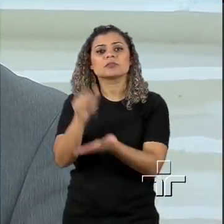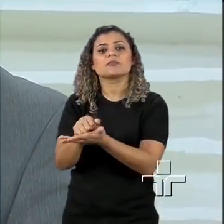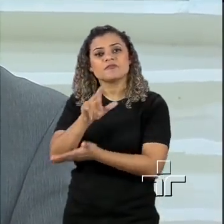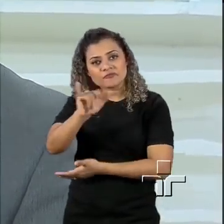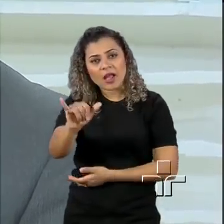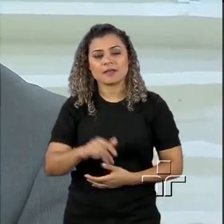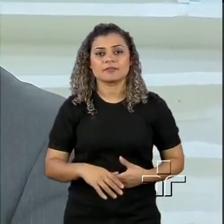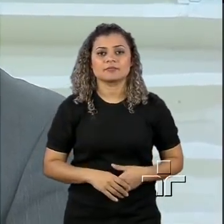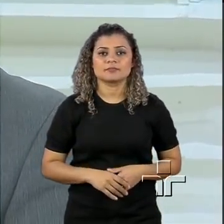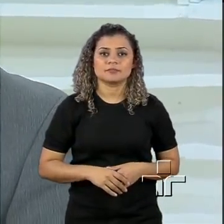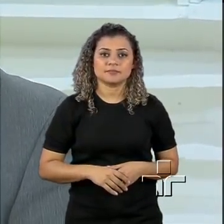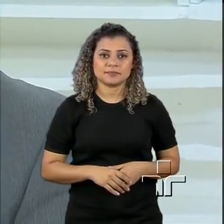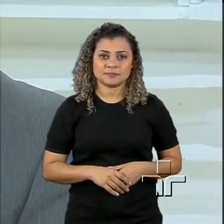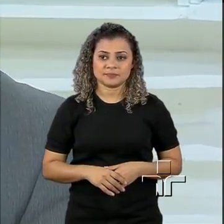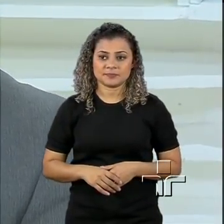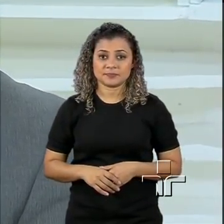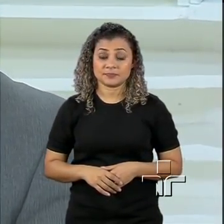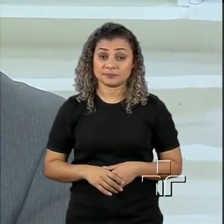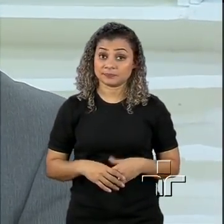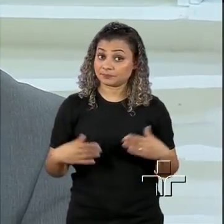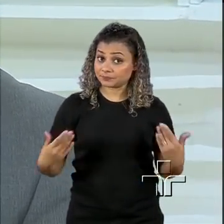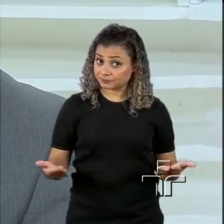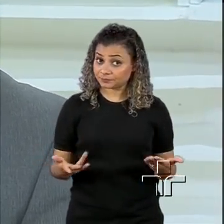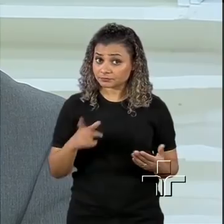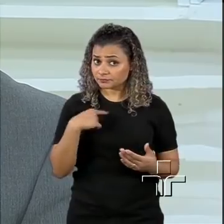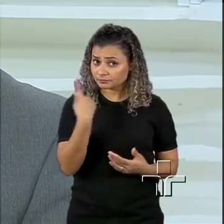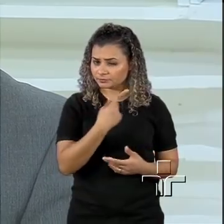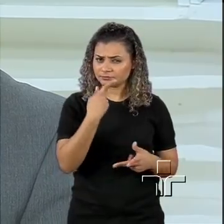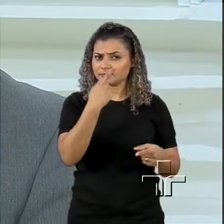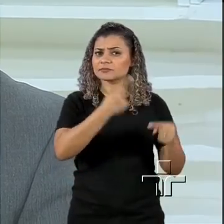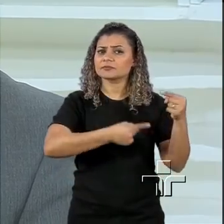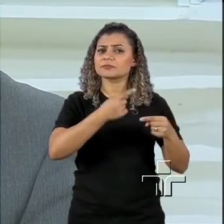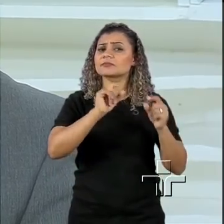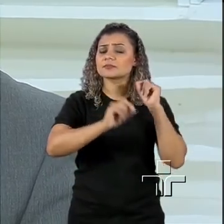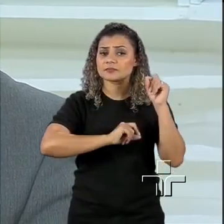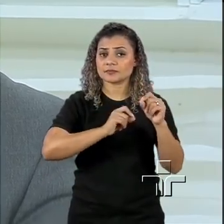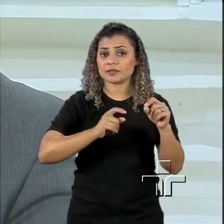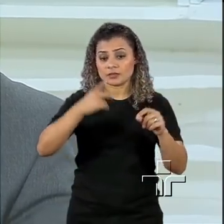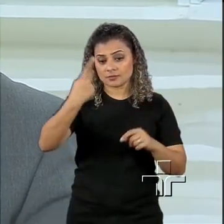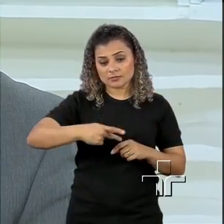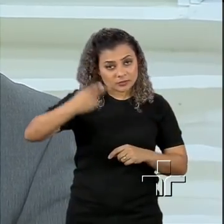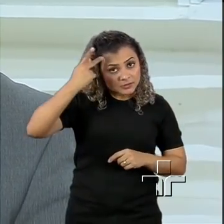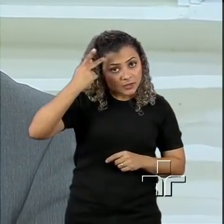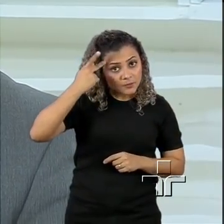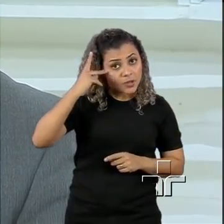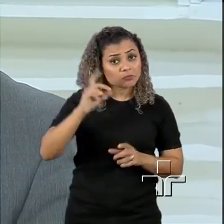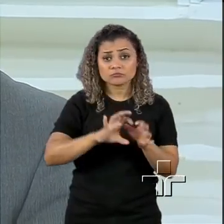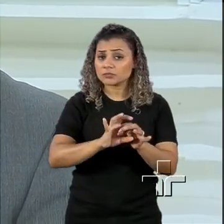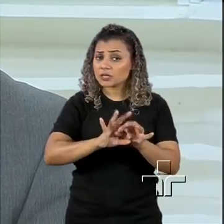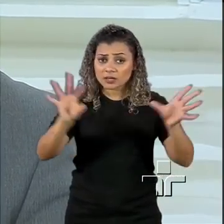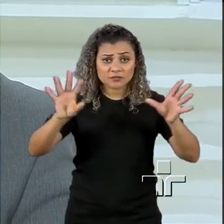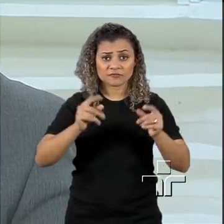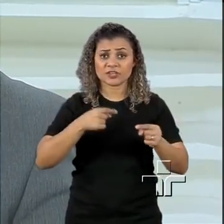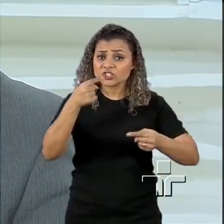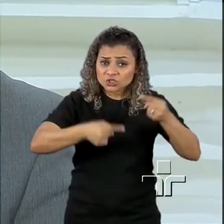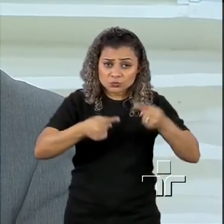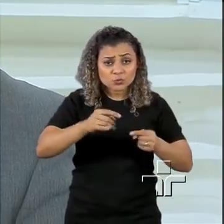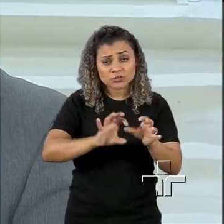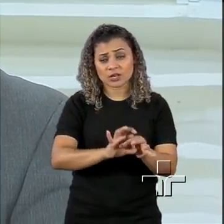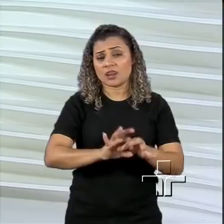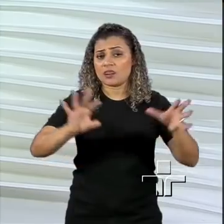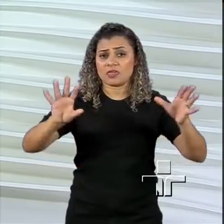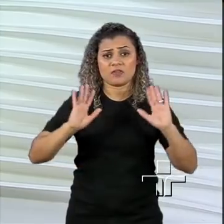República. Primeiro. Segundo, aqui nós estamos falando de uma disputa no Estado de São Paulo que está totalmente aberta. Totalmente